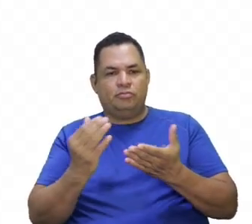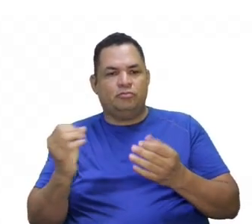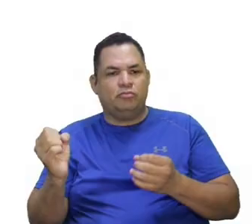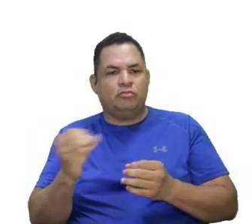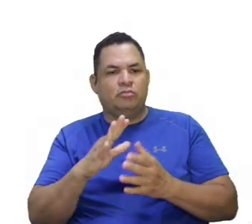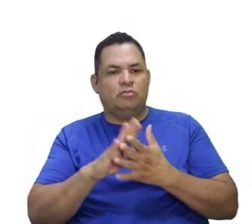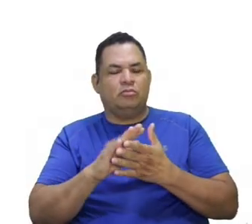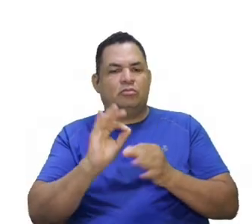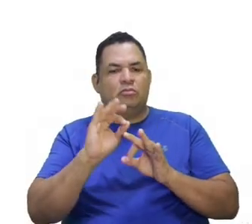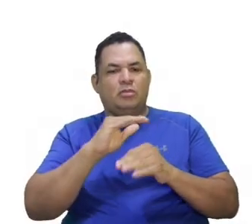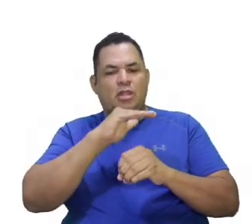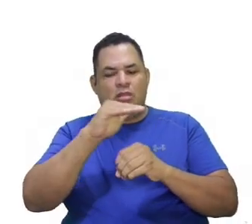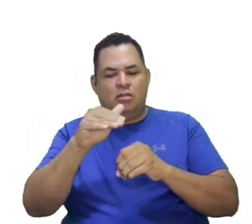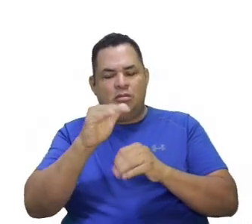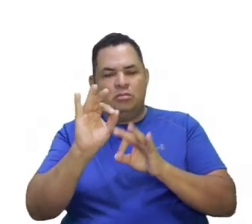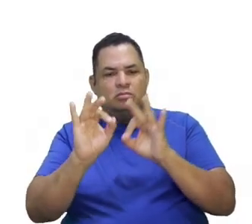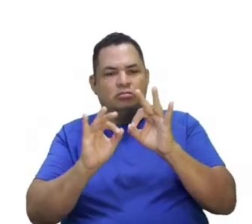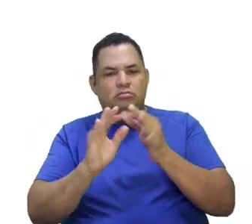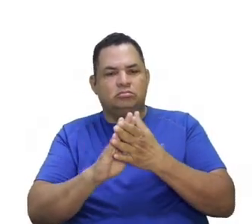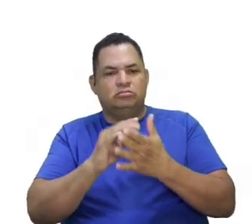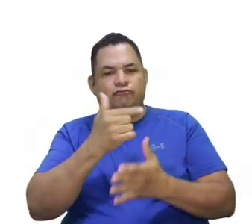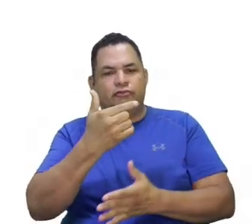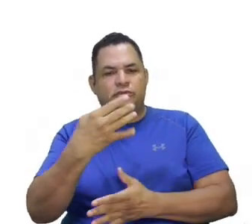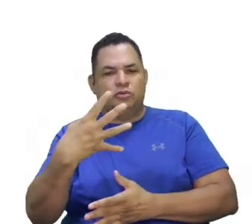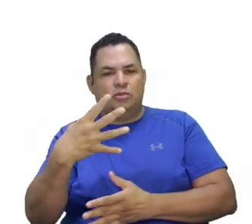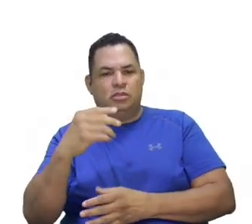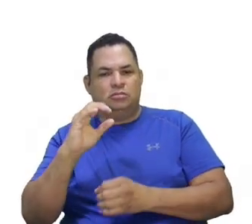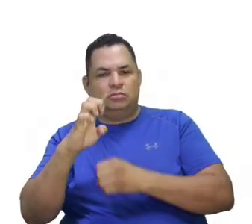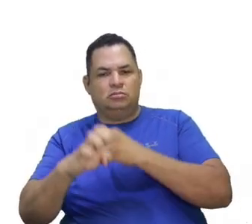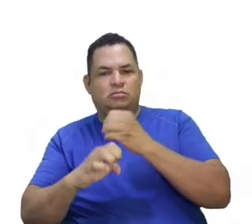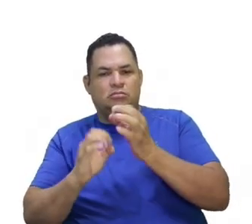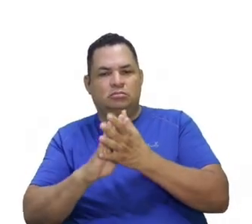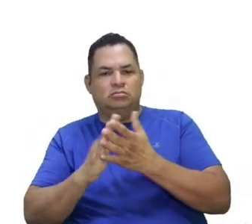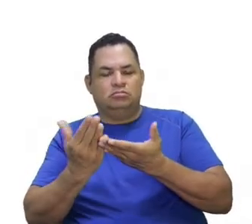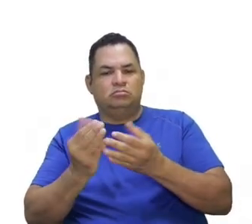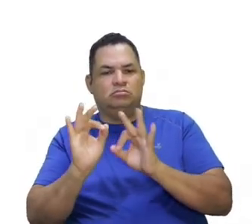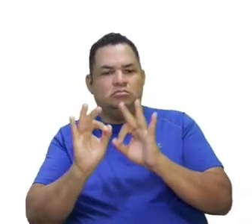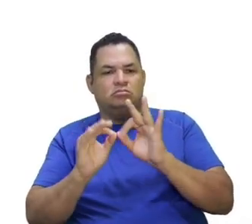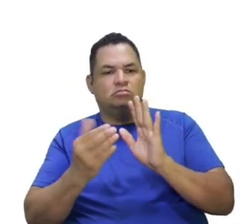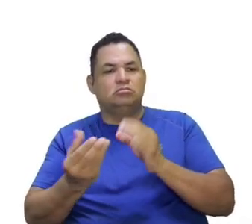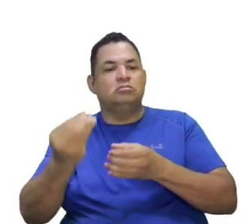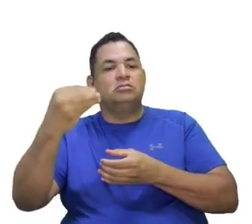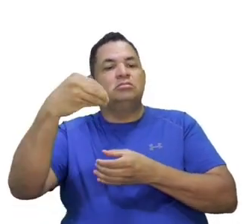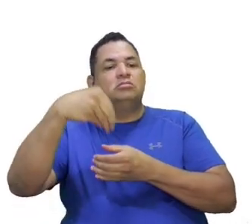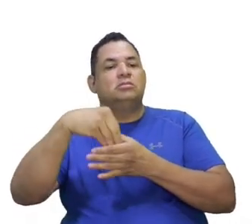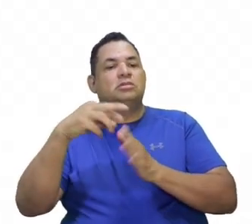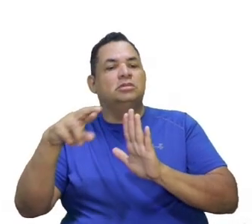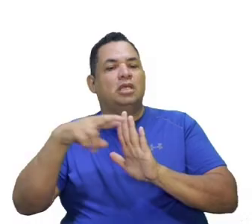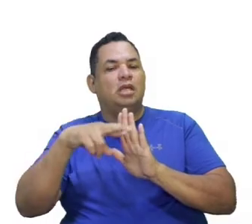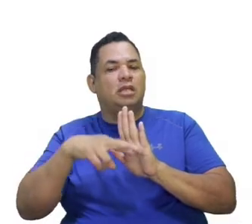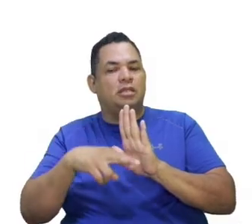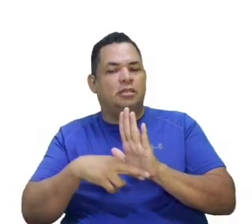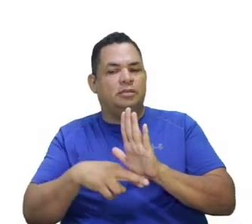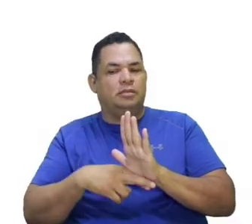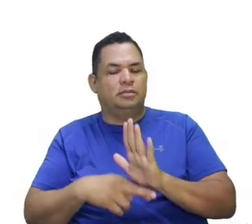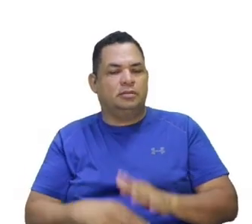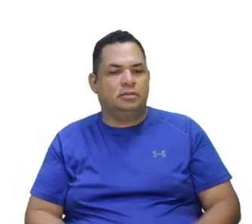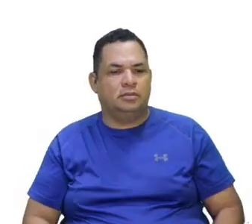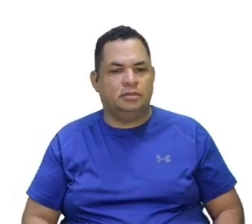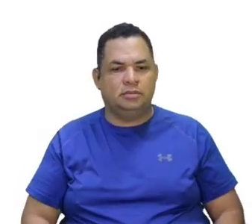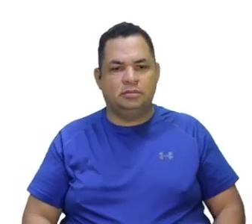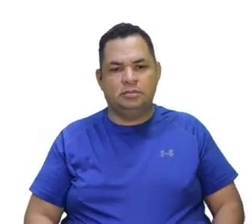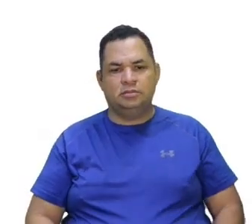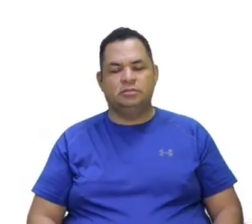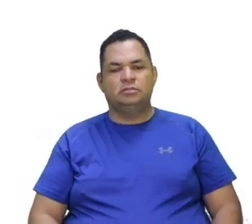nova distribuição dele com 24 elétrons obedece a essa regra aqui, sem a